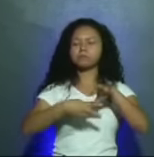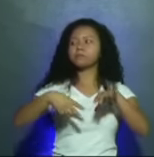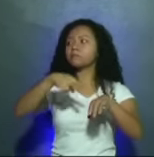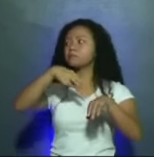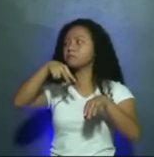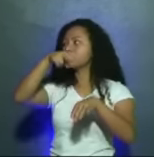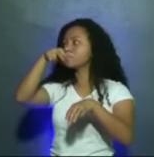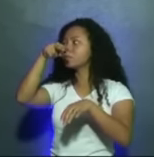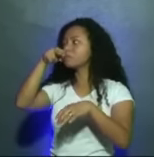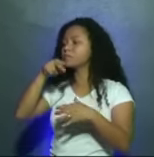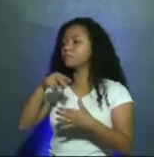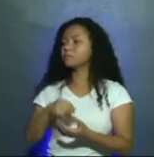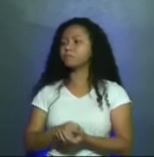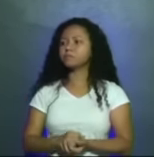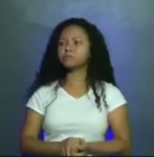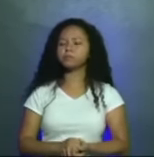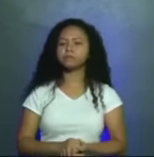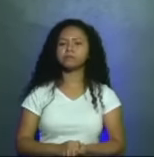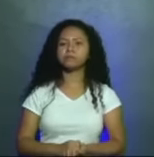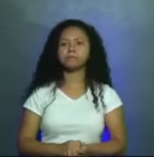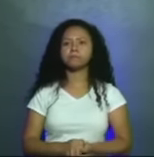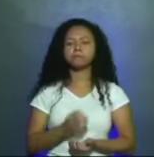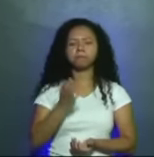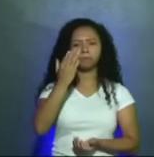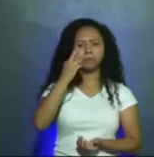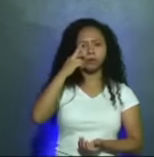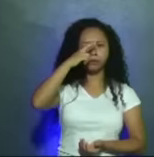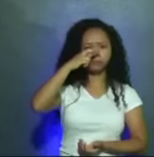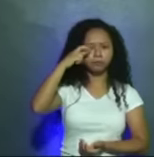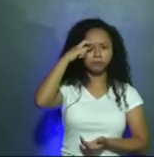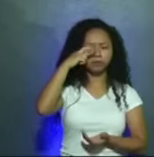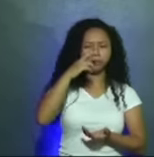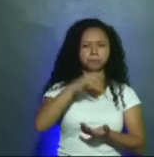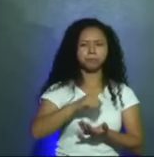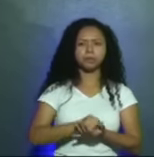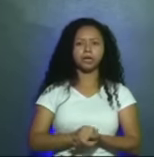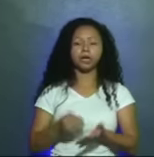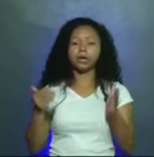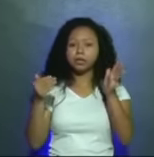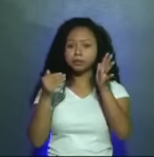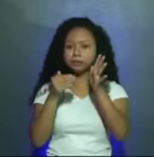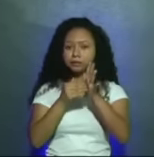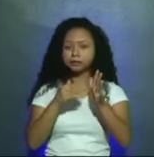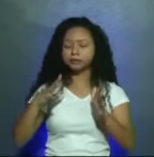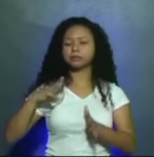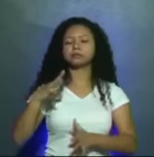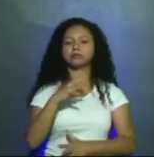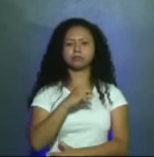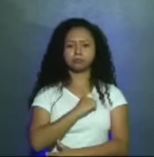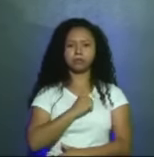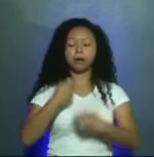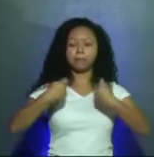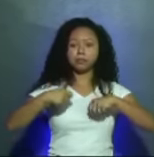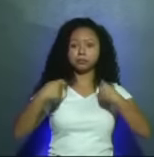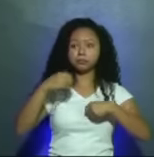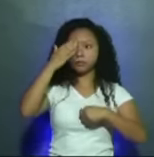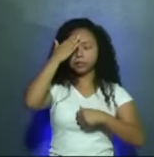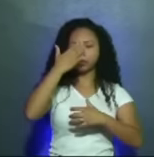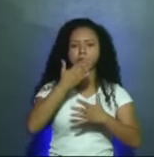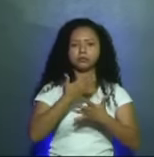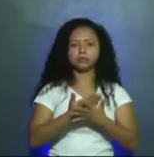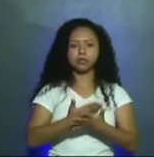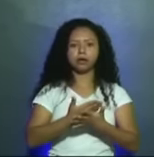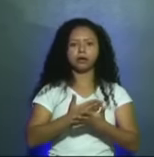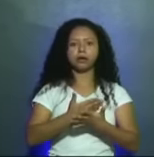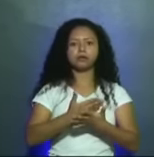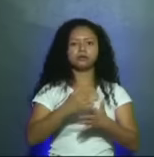acontece. Até para ser salvos, nós precisamos crer na ressurreição. Em Romanos 10, 9 diz: